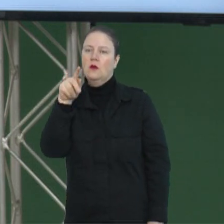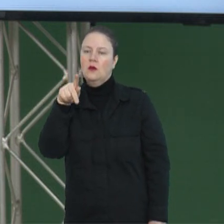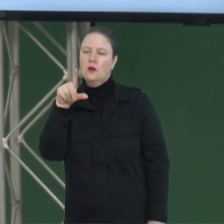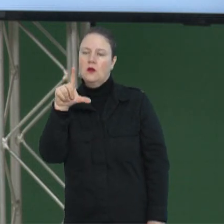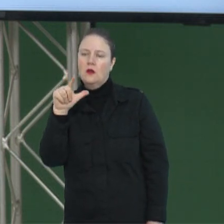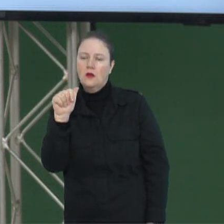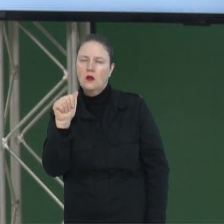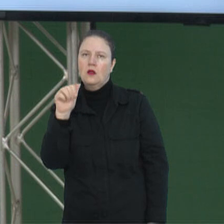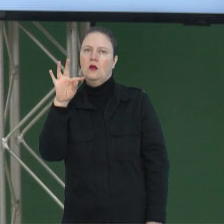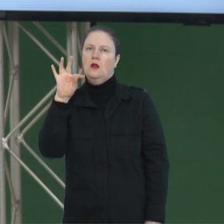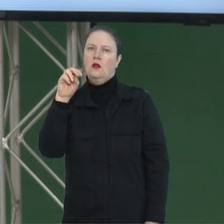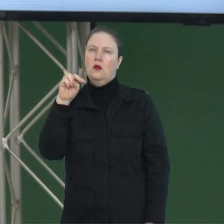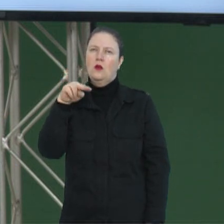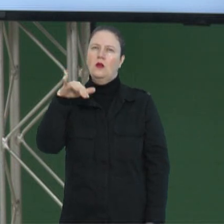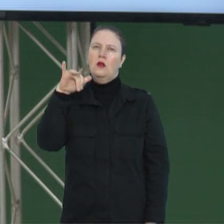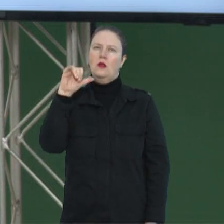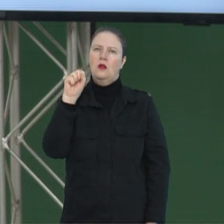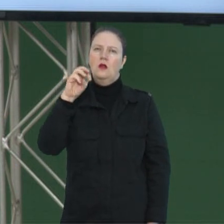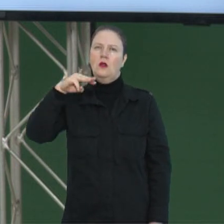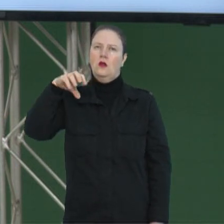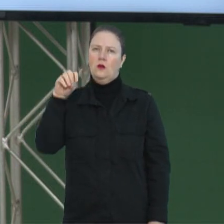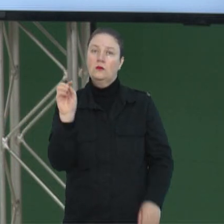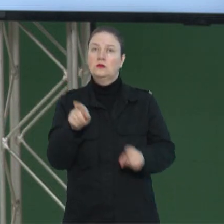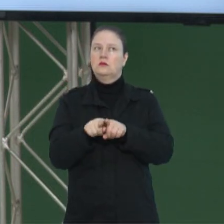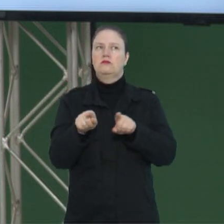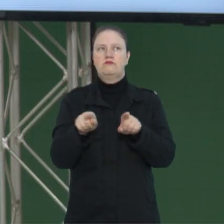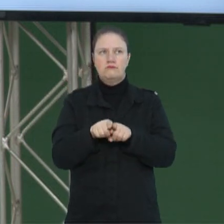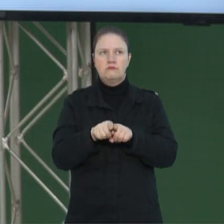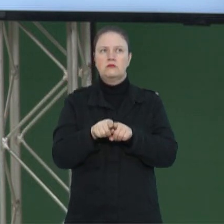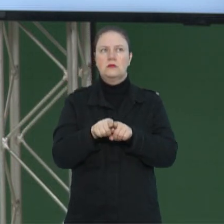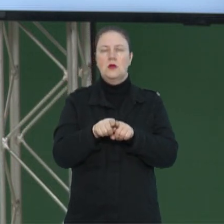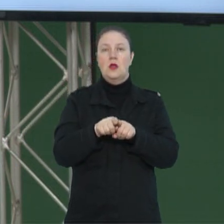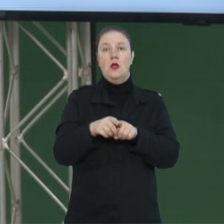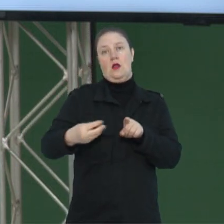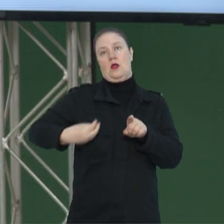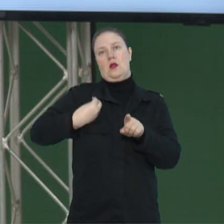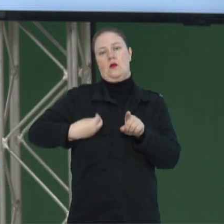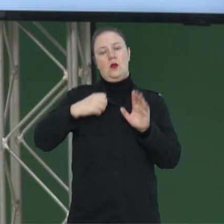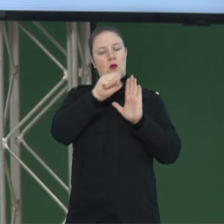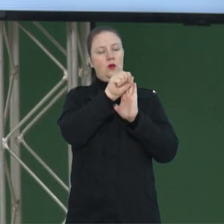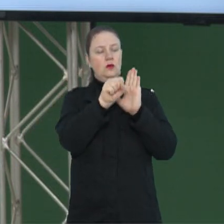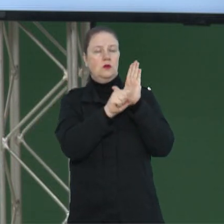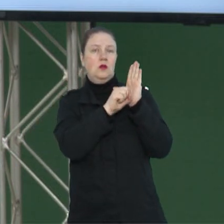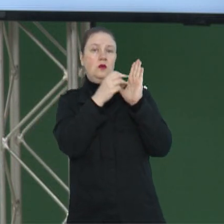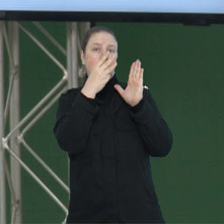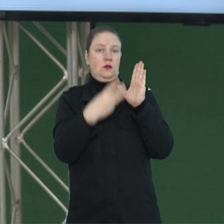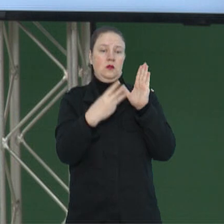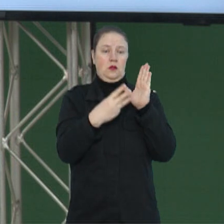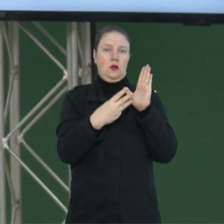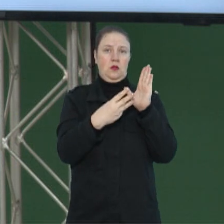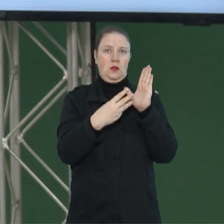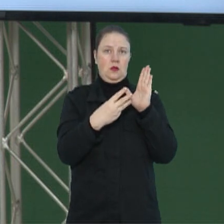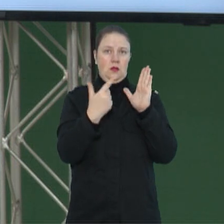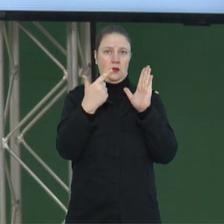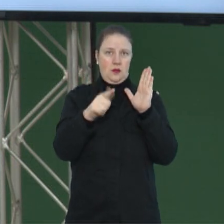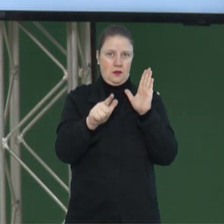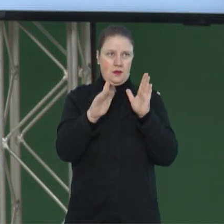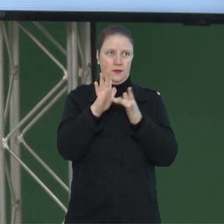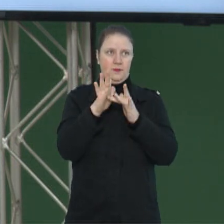na figura do pensador Plotino, tá? Que viveu aí no século 3 a.C., então um pouquinho antes do Agostinho,